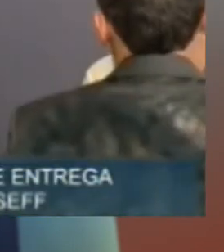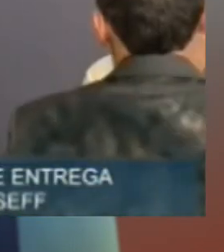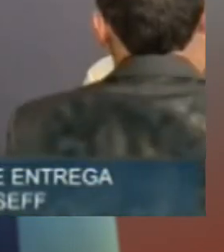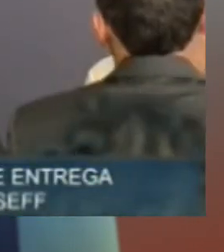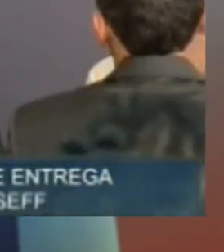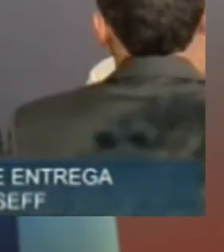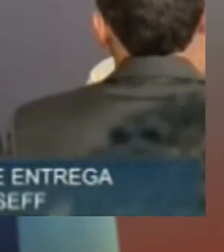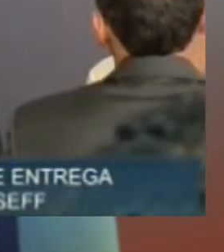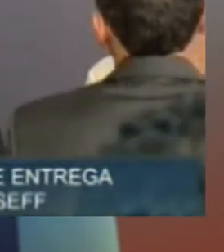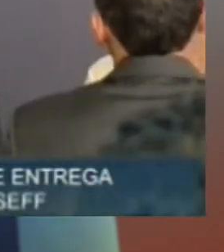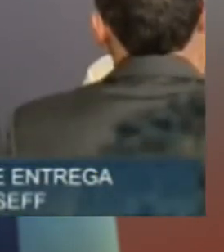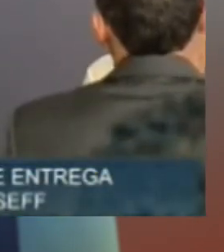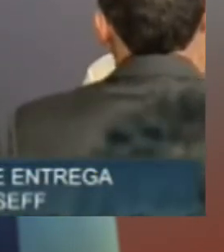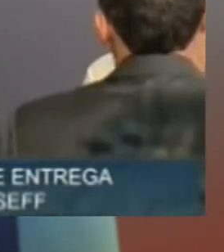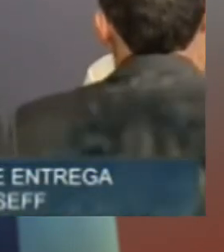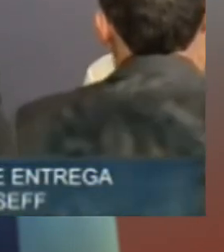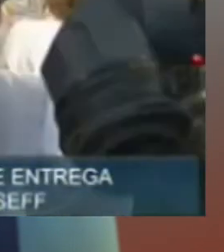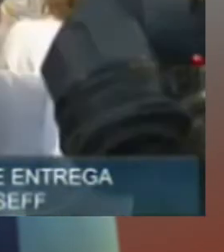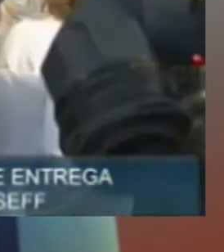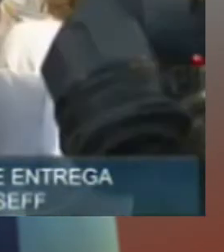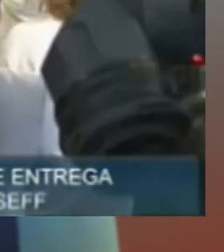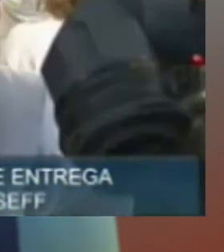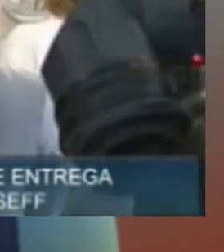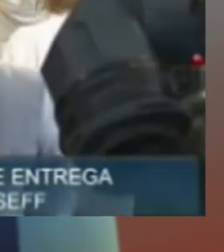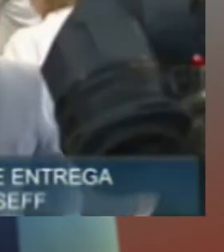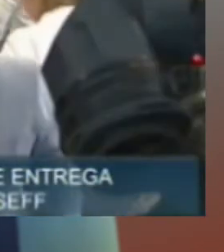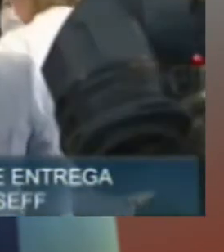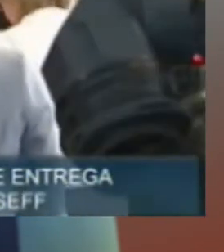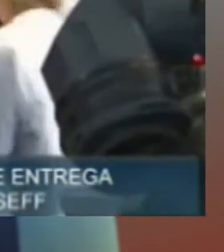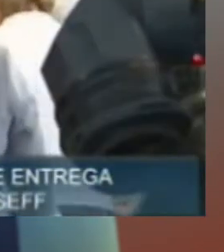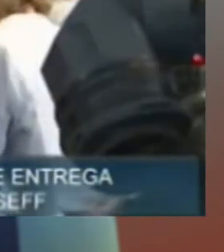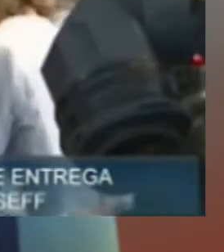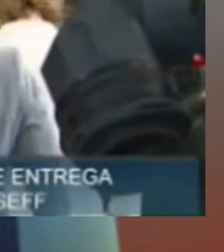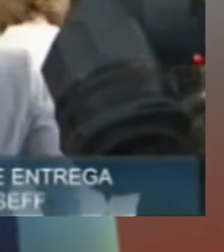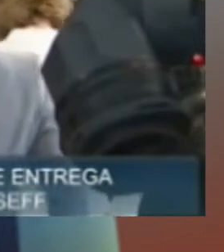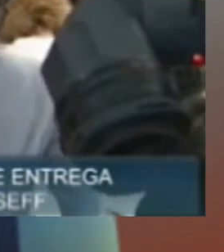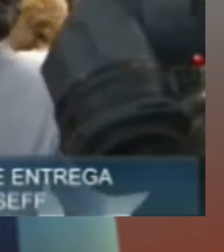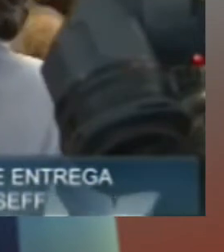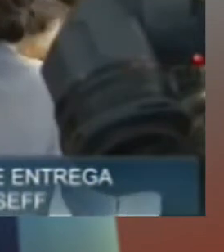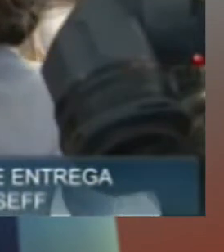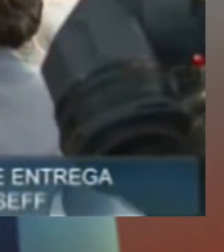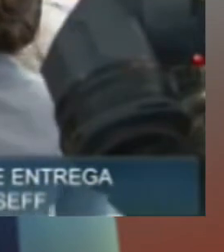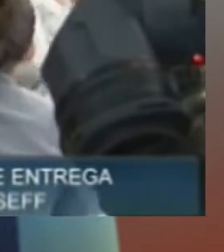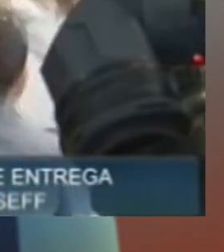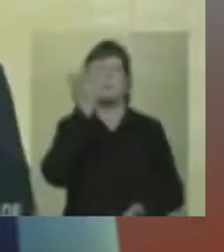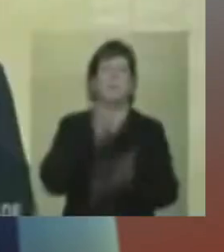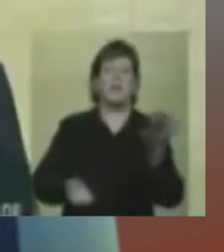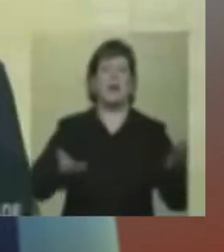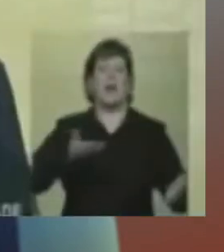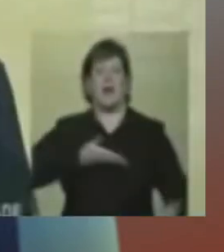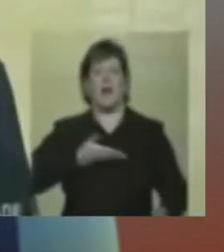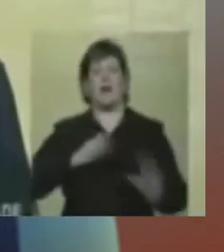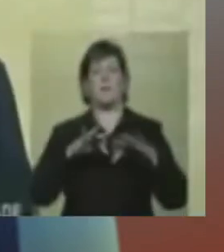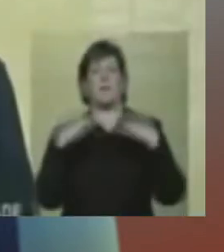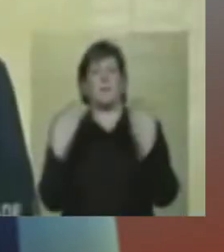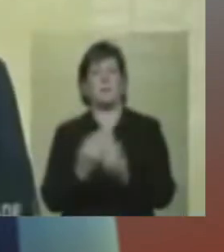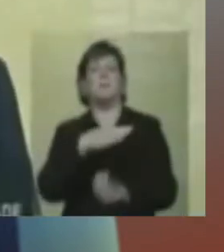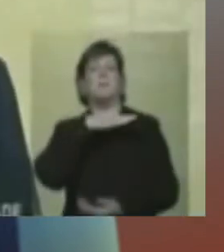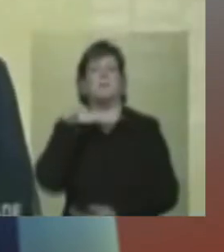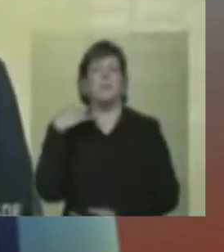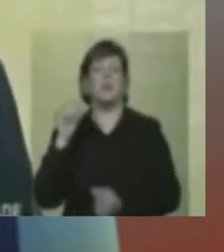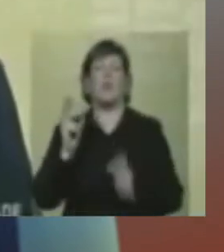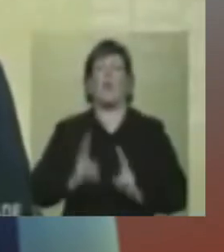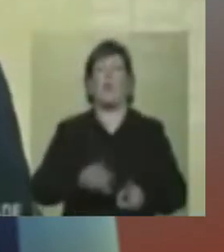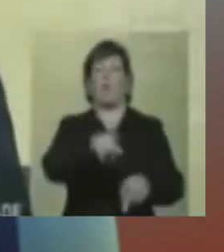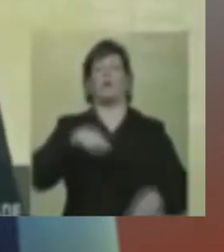como se eles morressem de novo e sempre a cada dia durante a pausa de uma foi aplaudida a presidente foi